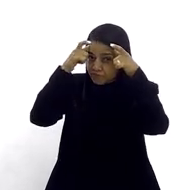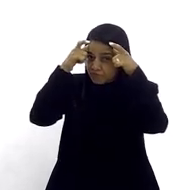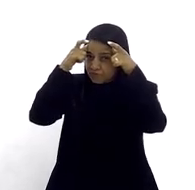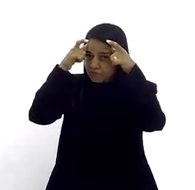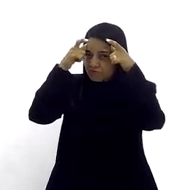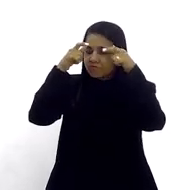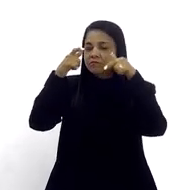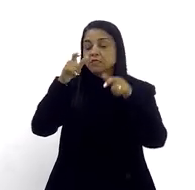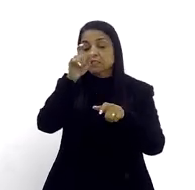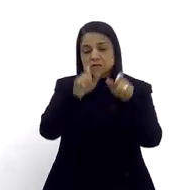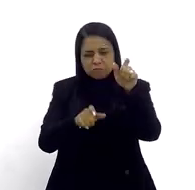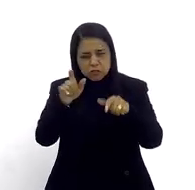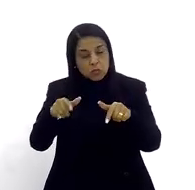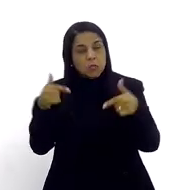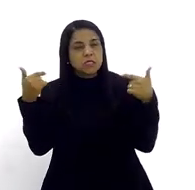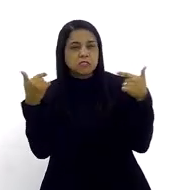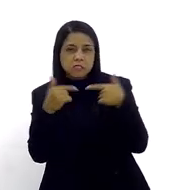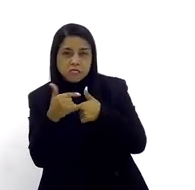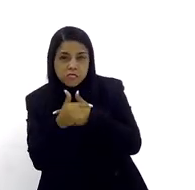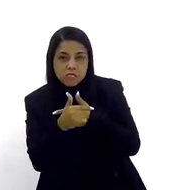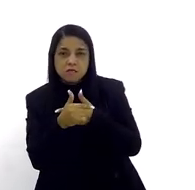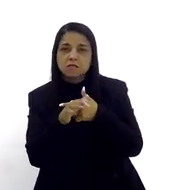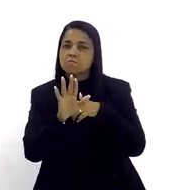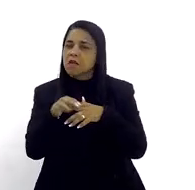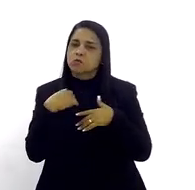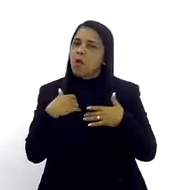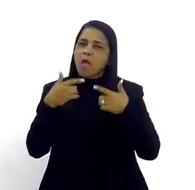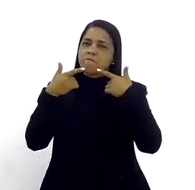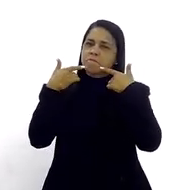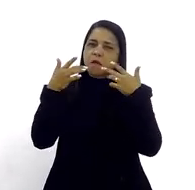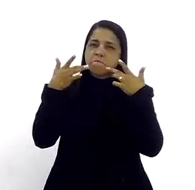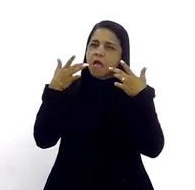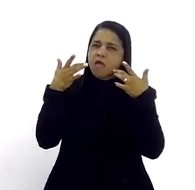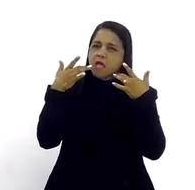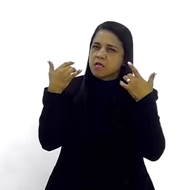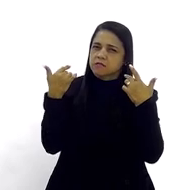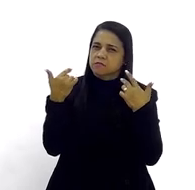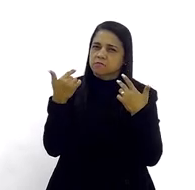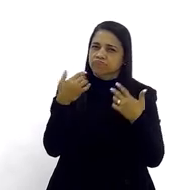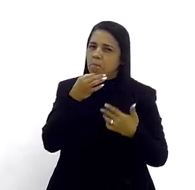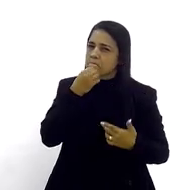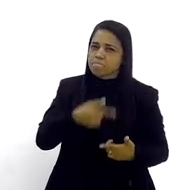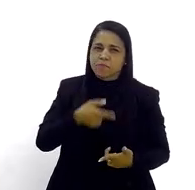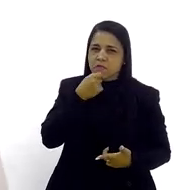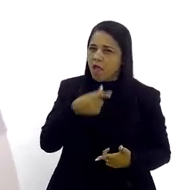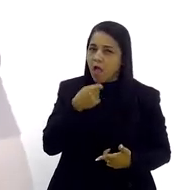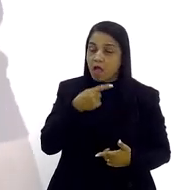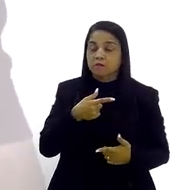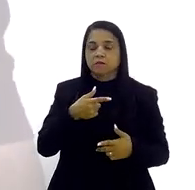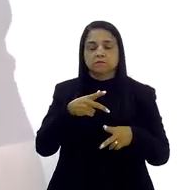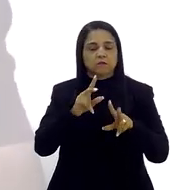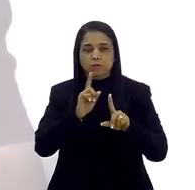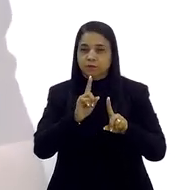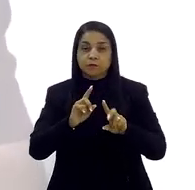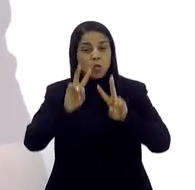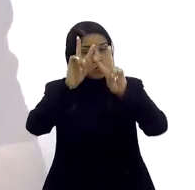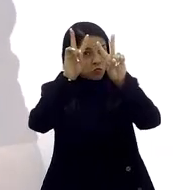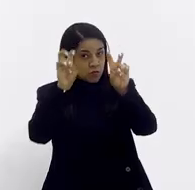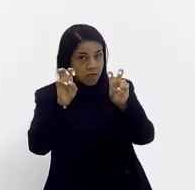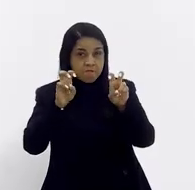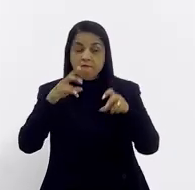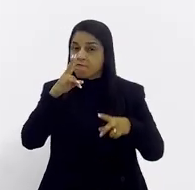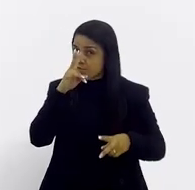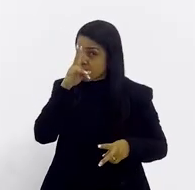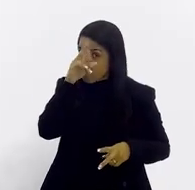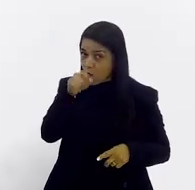uma Peça Apesar que as pessoas riem muito de muitas coisas mas não é uma peça de comédia é uma Peça para a gente falar sobre um assunto muito sério